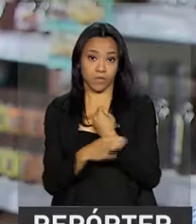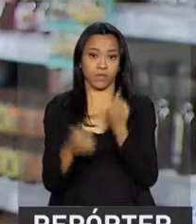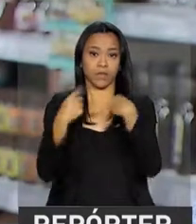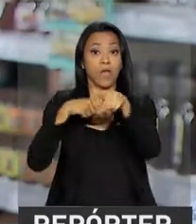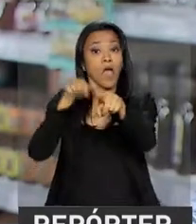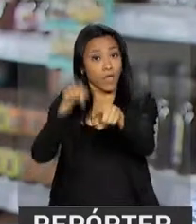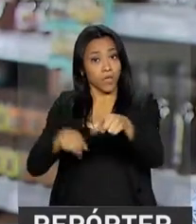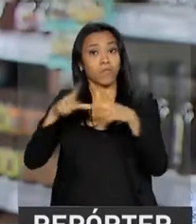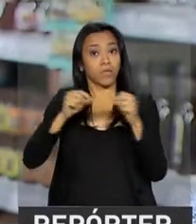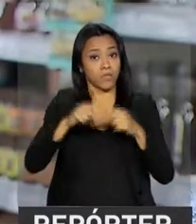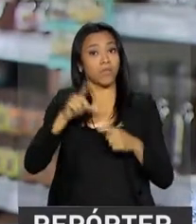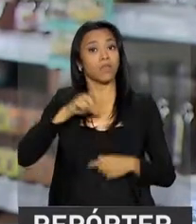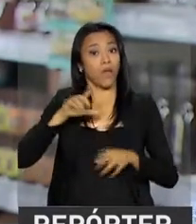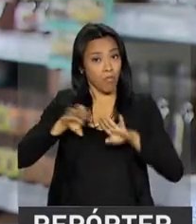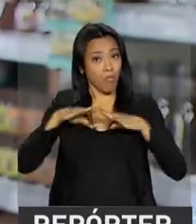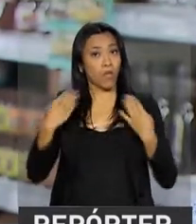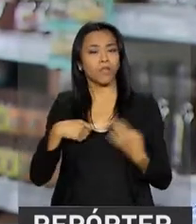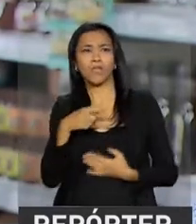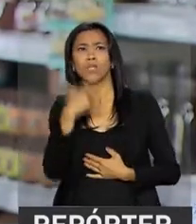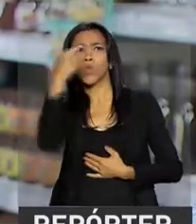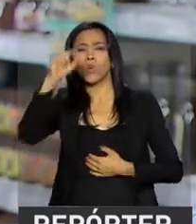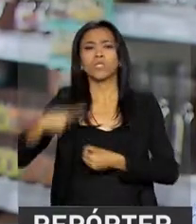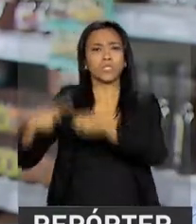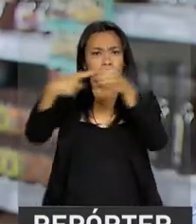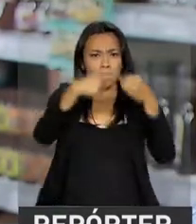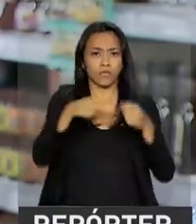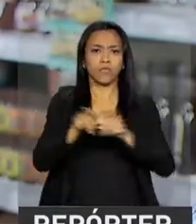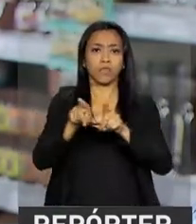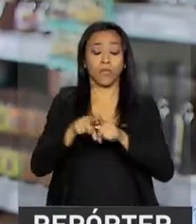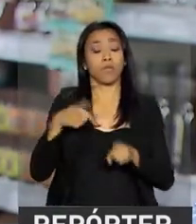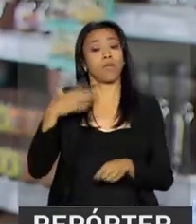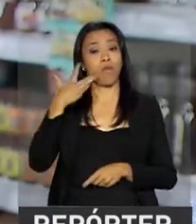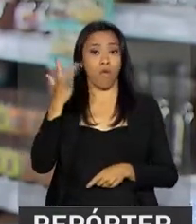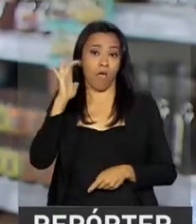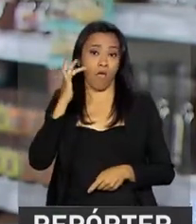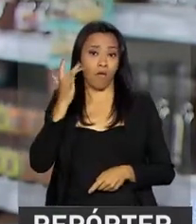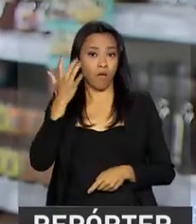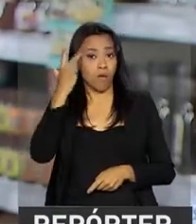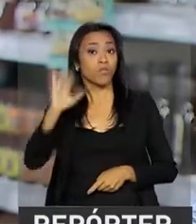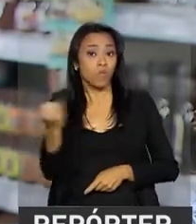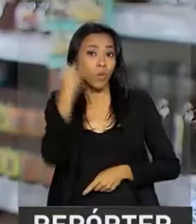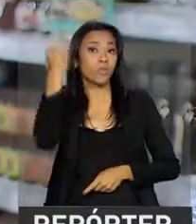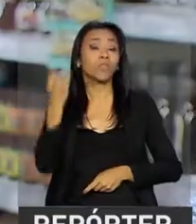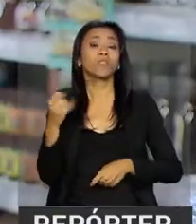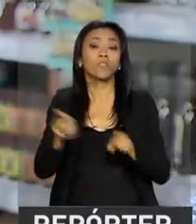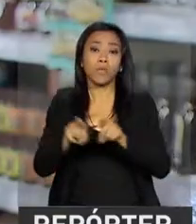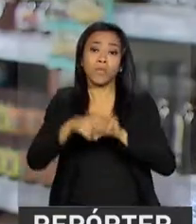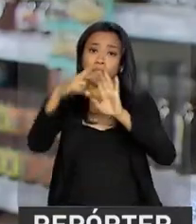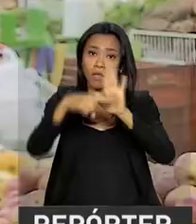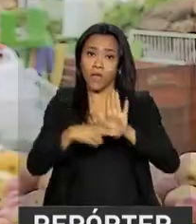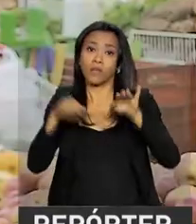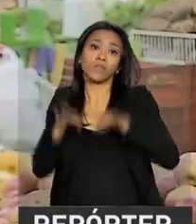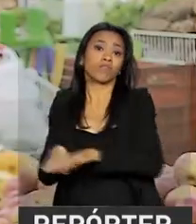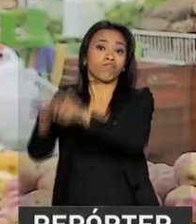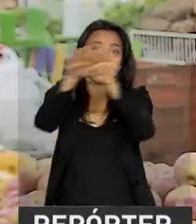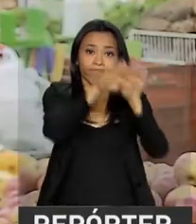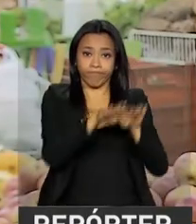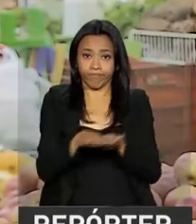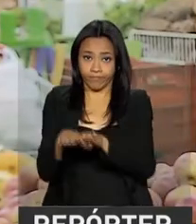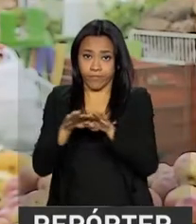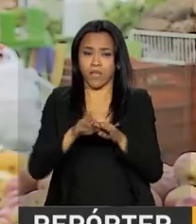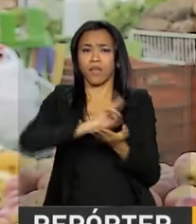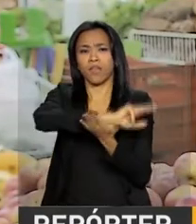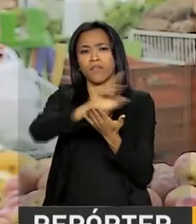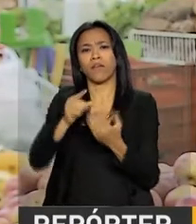acontece isso em outras cidades também então eu acho importante estender aos outros locais nesta mais cidades em muitas cidades